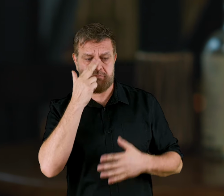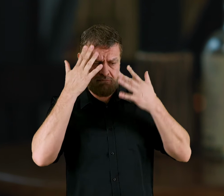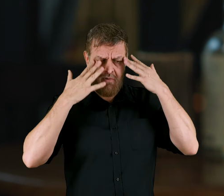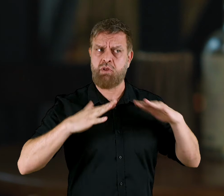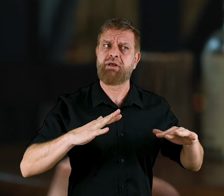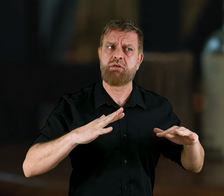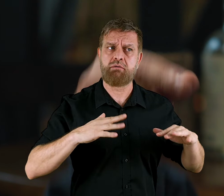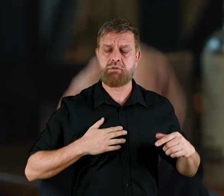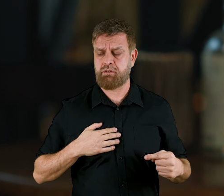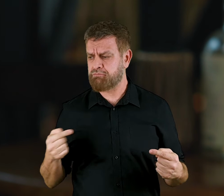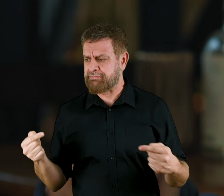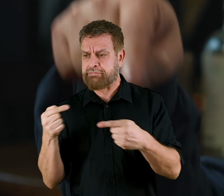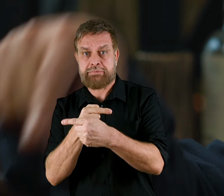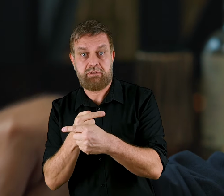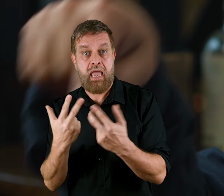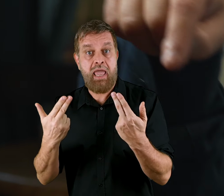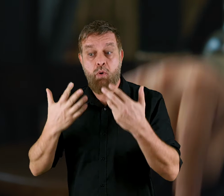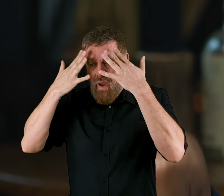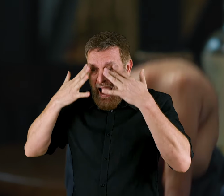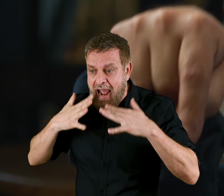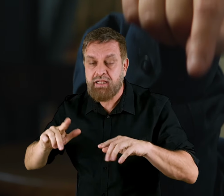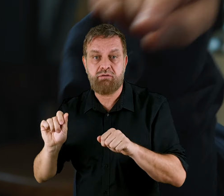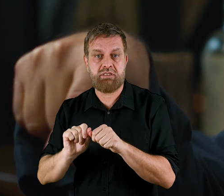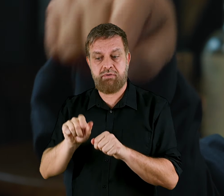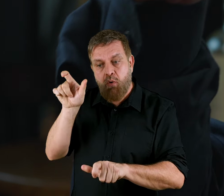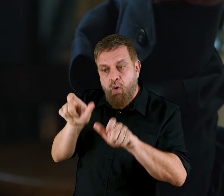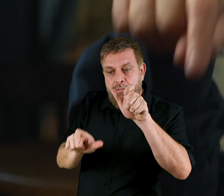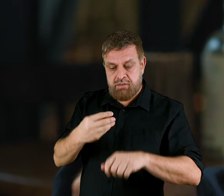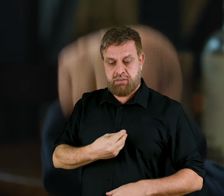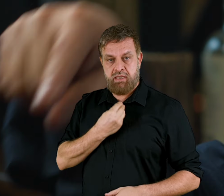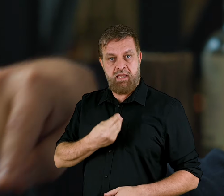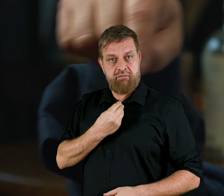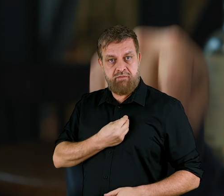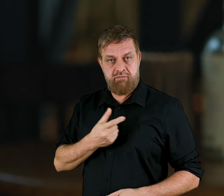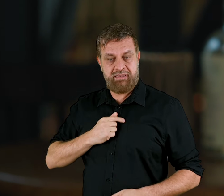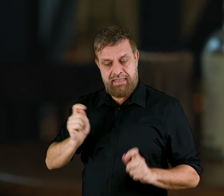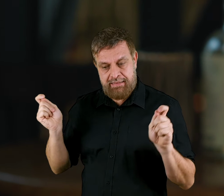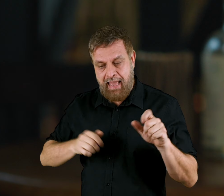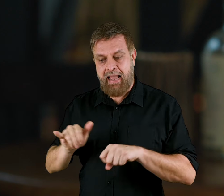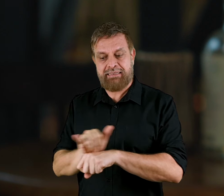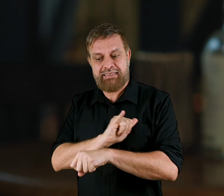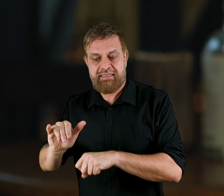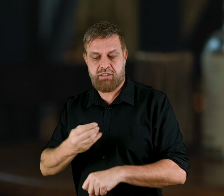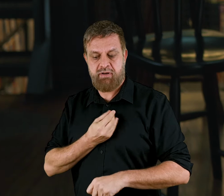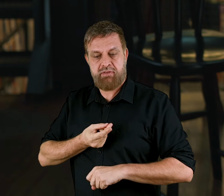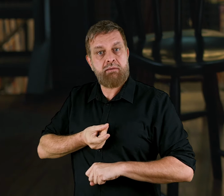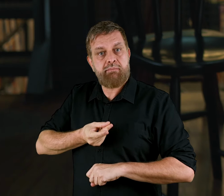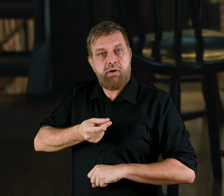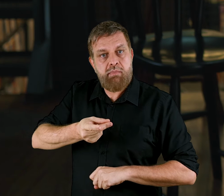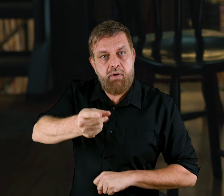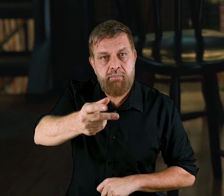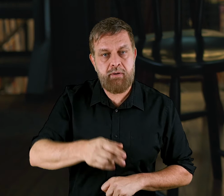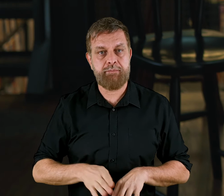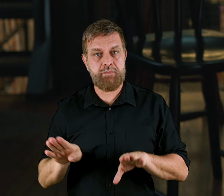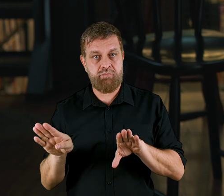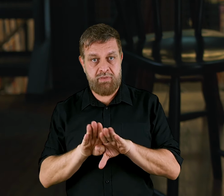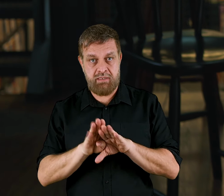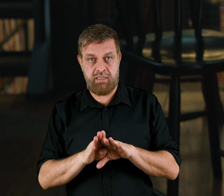é o modo pelo qual a natureza faz com que o humano sobreviva e ele cria condições de sobrevivência. E um dos